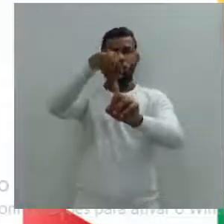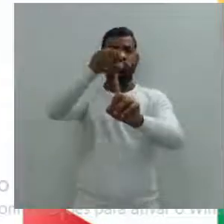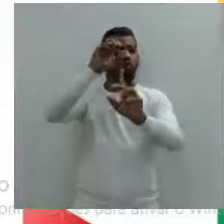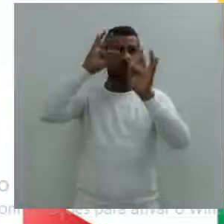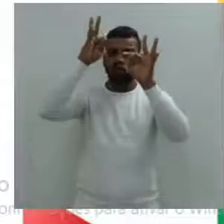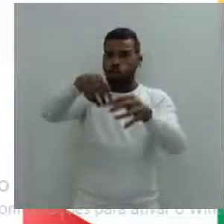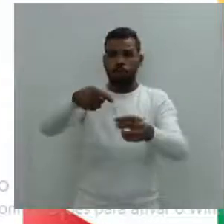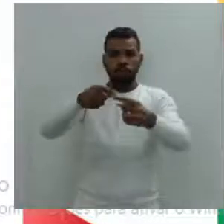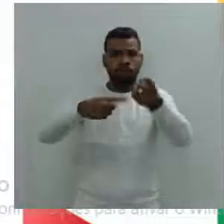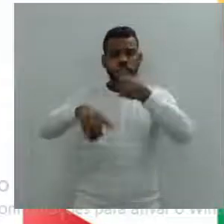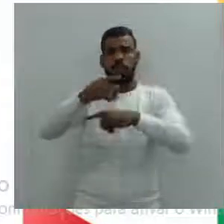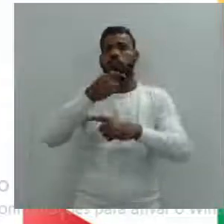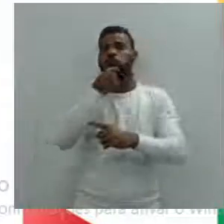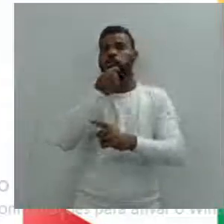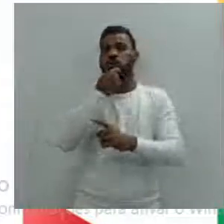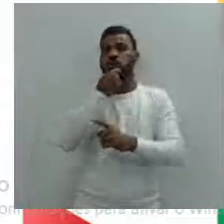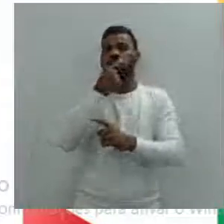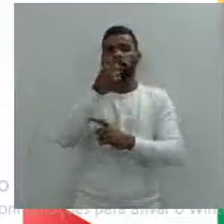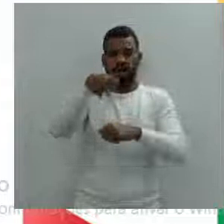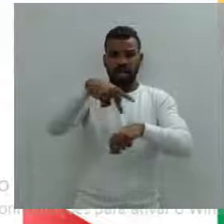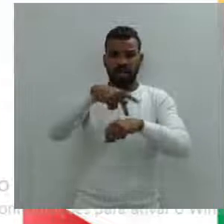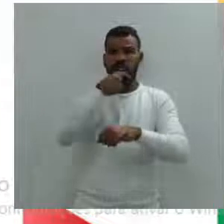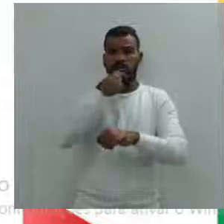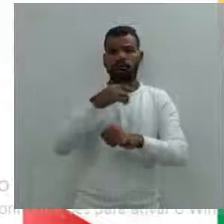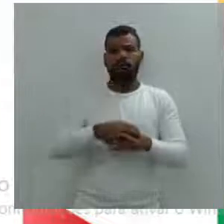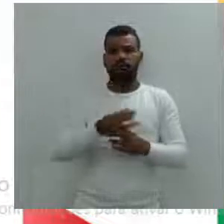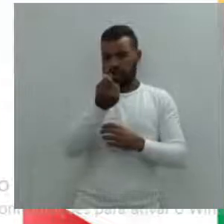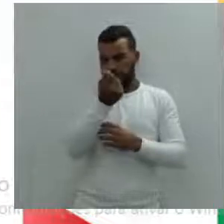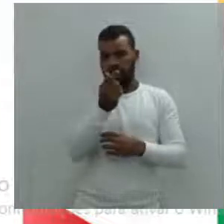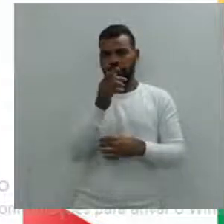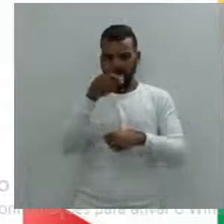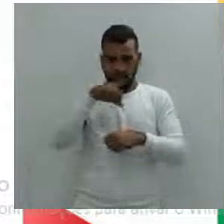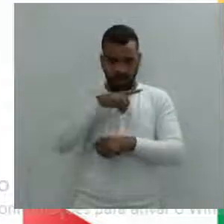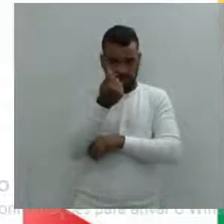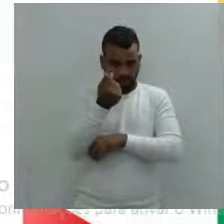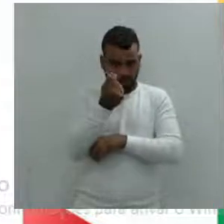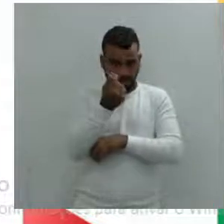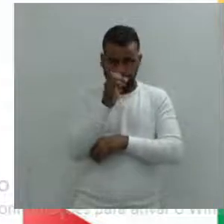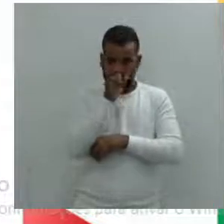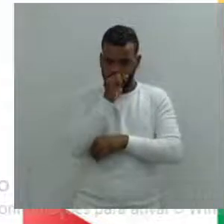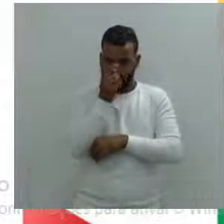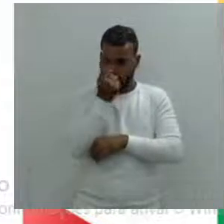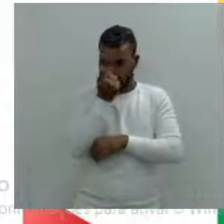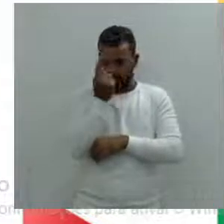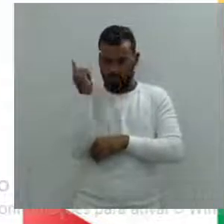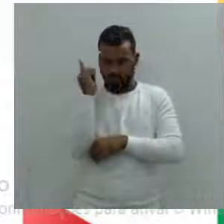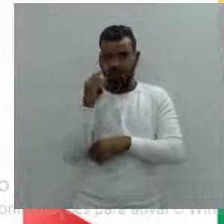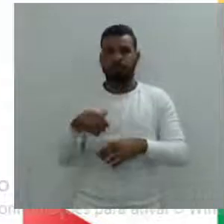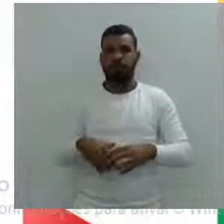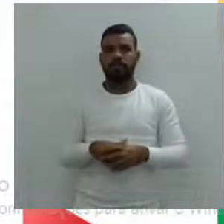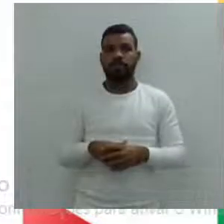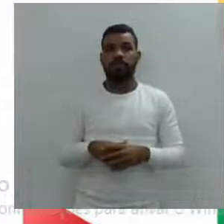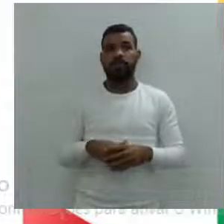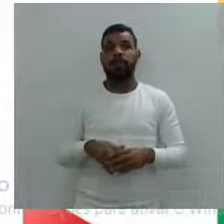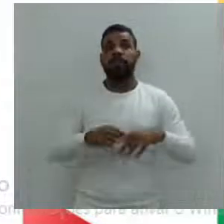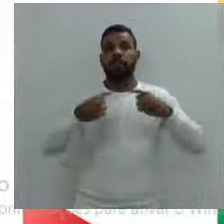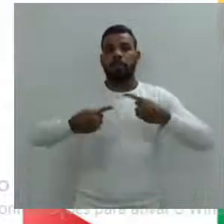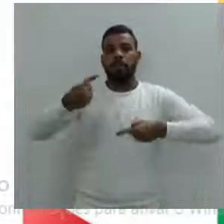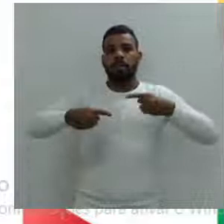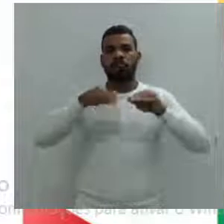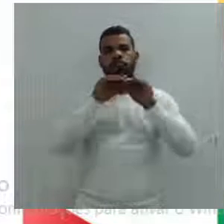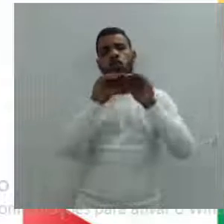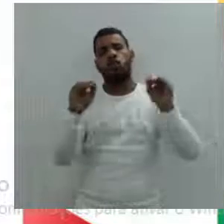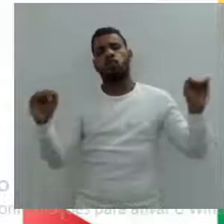bom? Dessa revolução. Então a gente vai ter capital, que é dinheiro. Eu vou ter a estabilidade política, porque